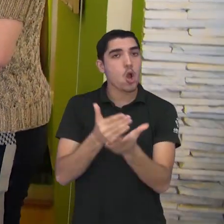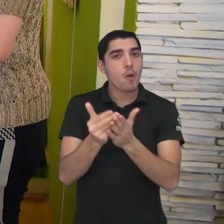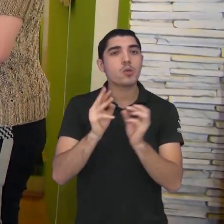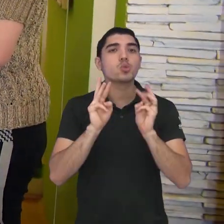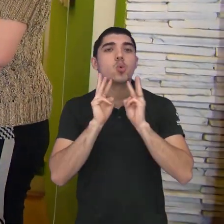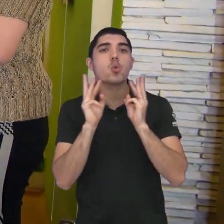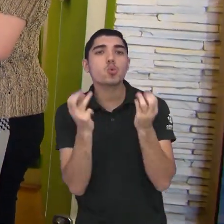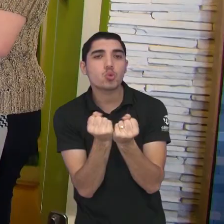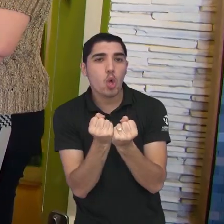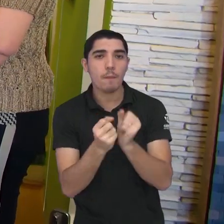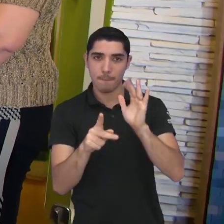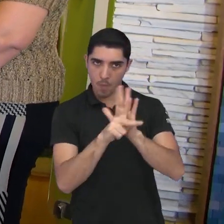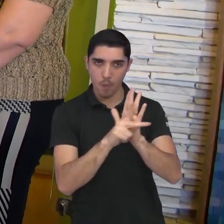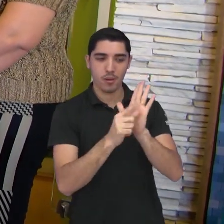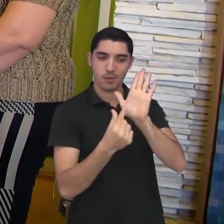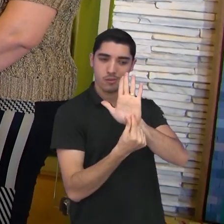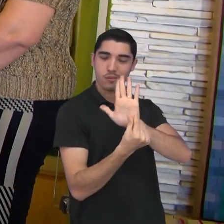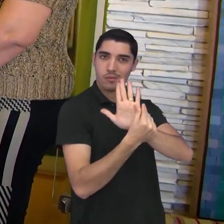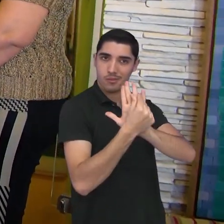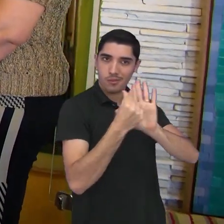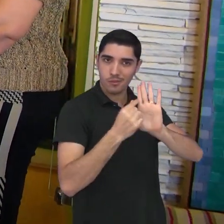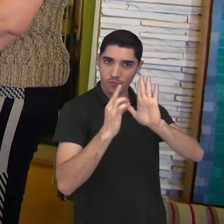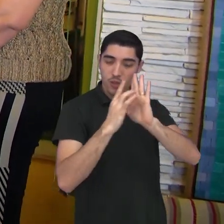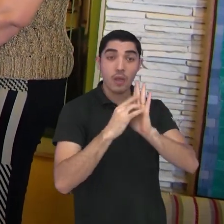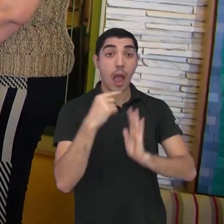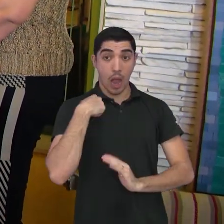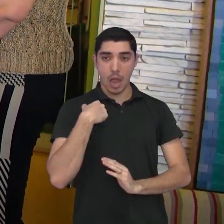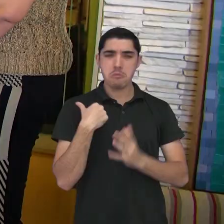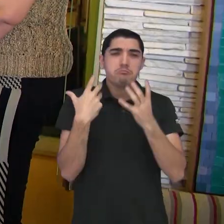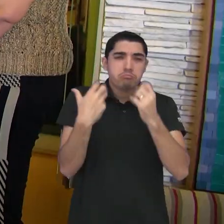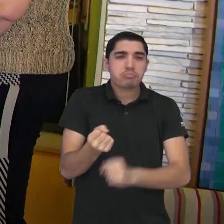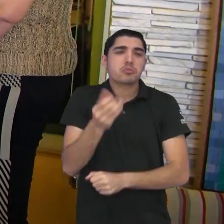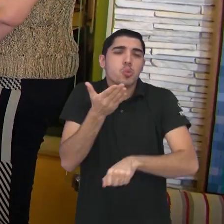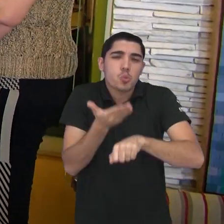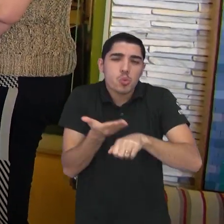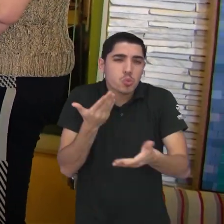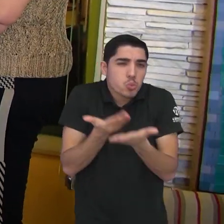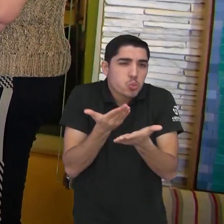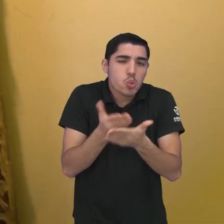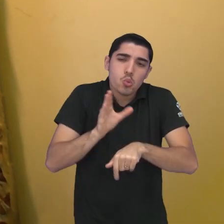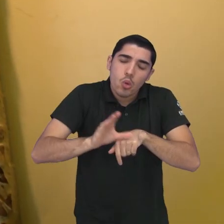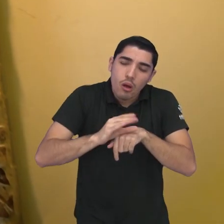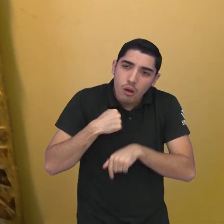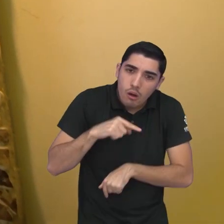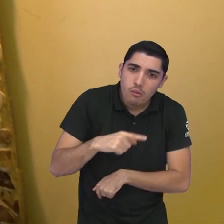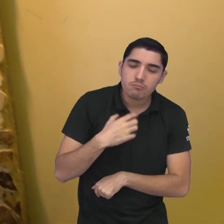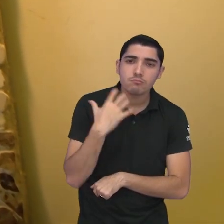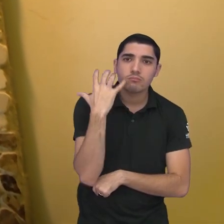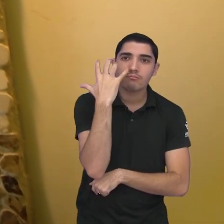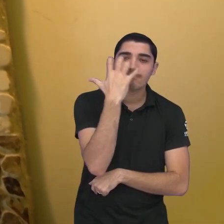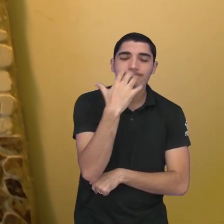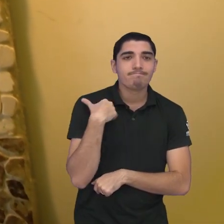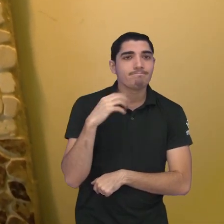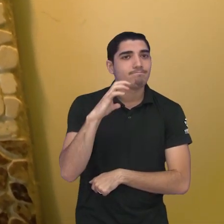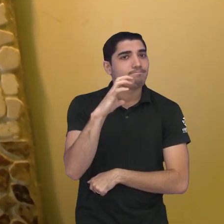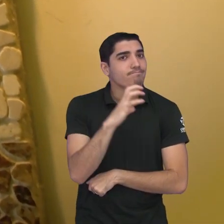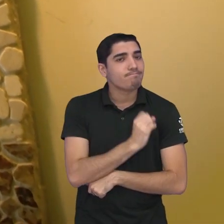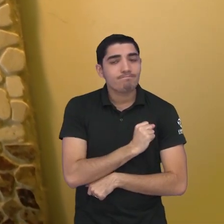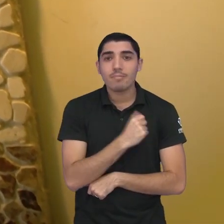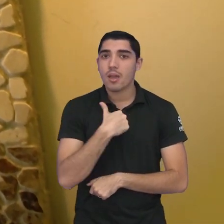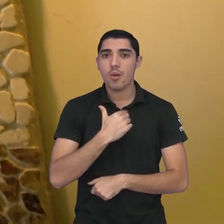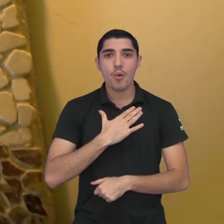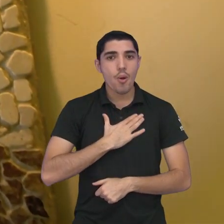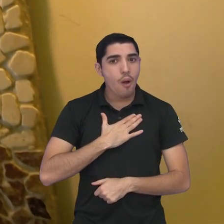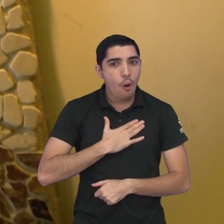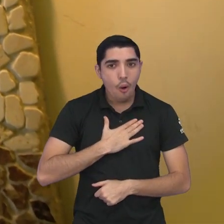fazendo workshop de mosaico. Foi quando eu fiz o workshop e me encantei pela técnica. Aí eu falei, nossa, mas isso aqui reúne